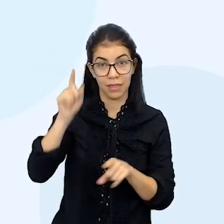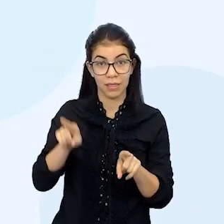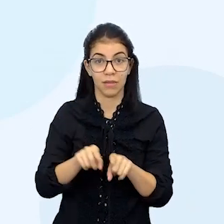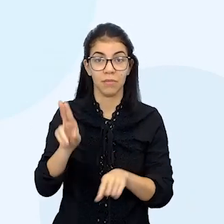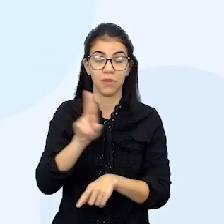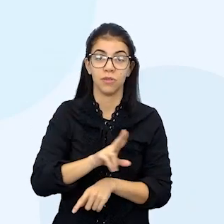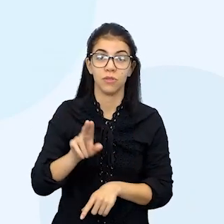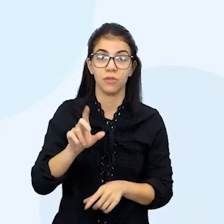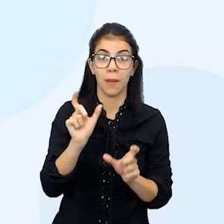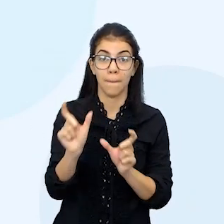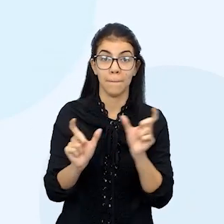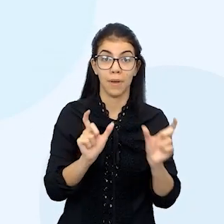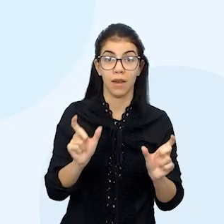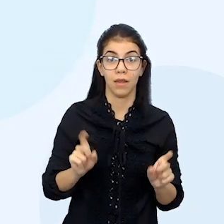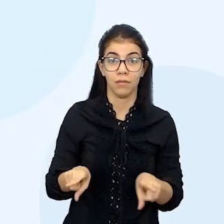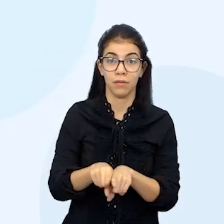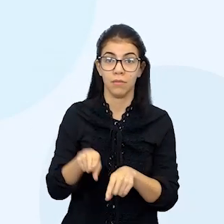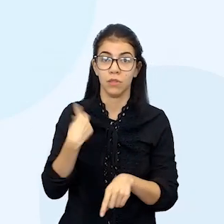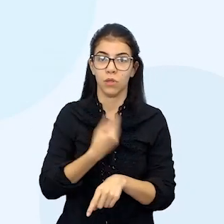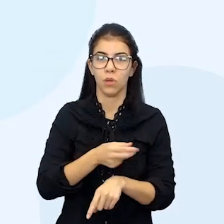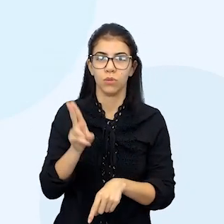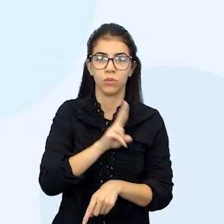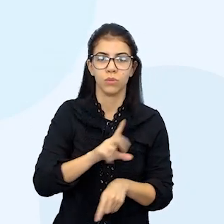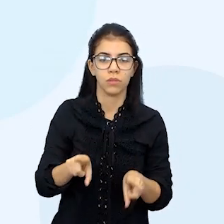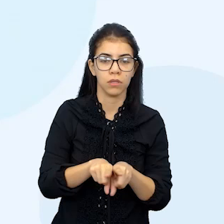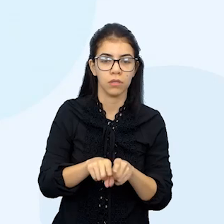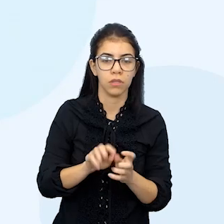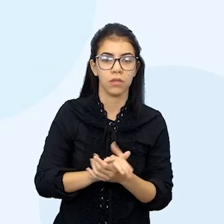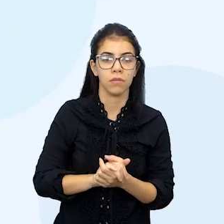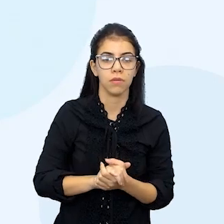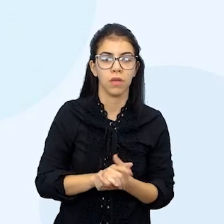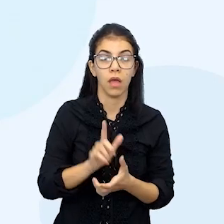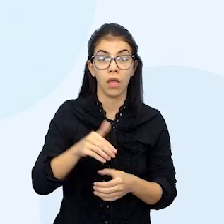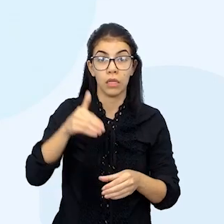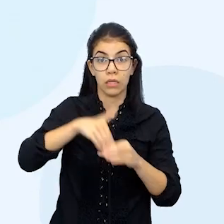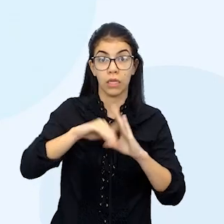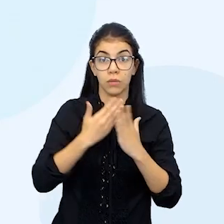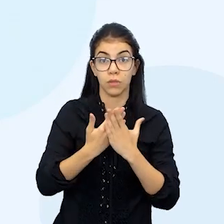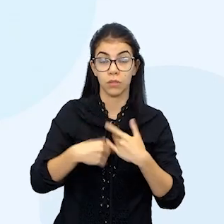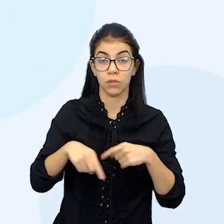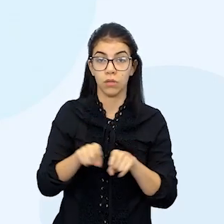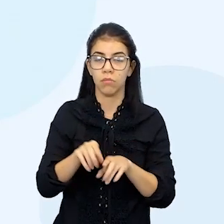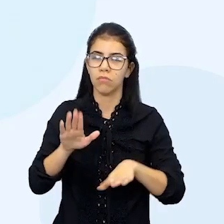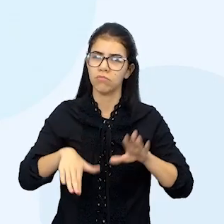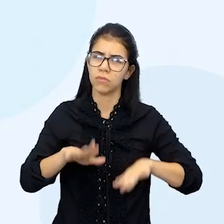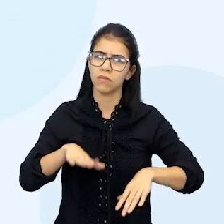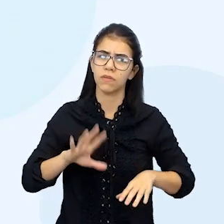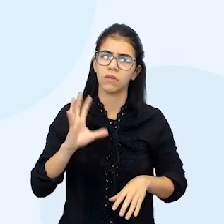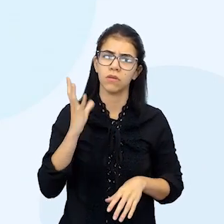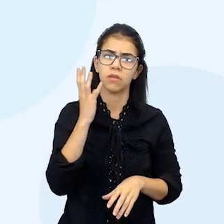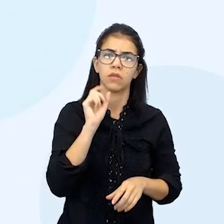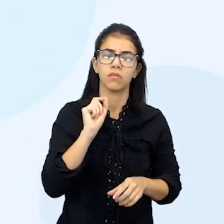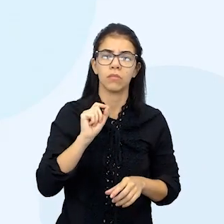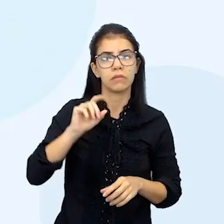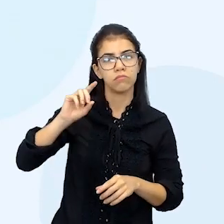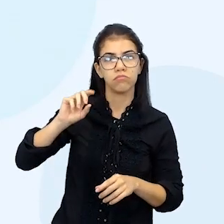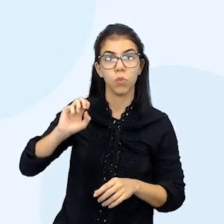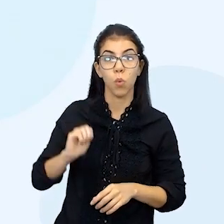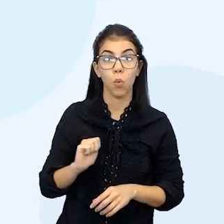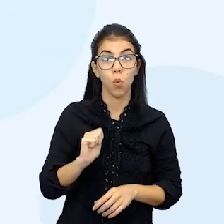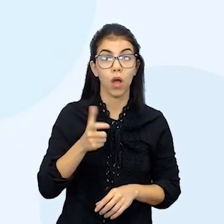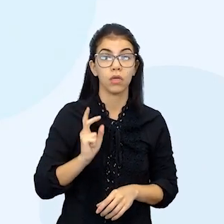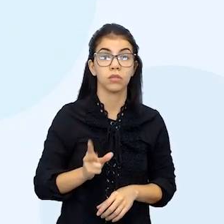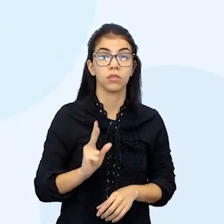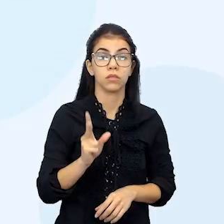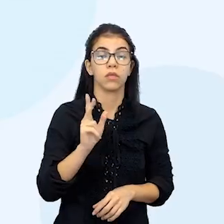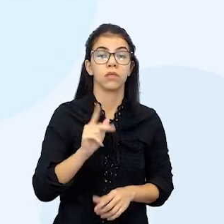utilizar as palavras que nós devemos utilizar. Contudo, cara, eu vejo que na escola, muitas vezes, acho que quase todas as vezes, pelo menos